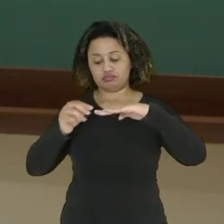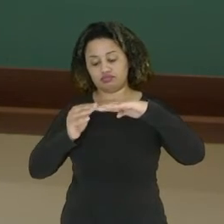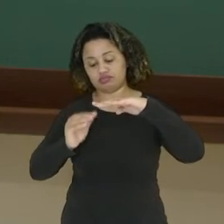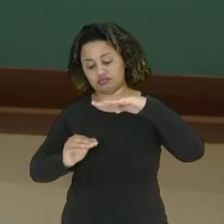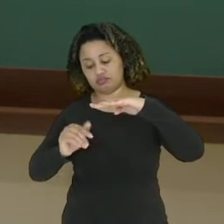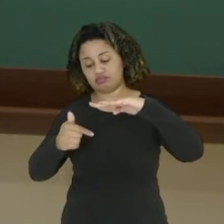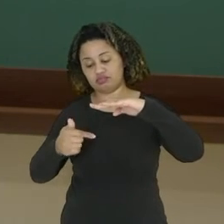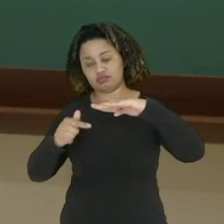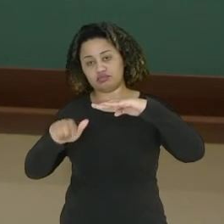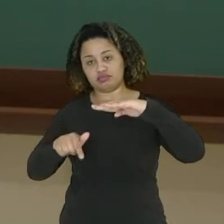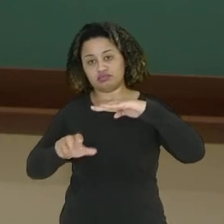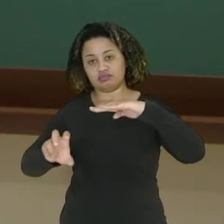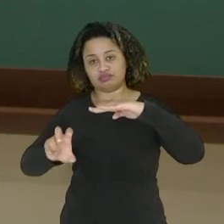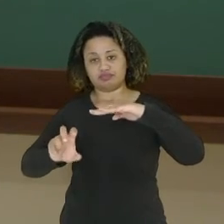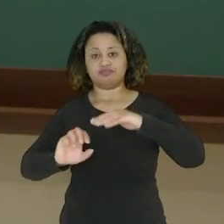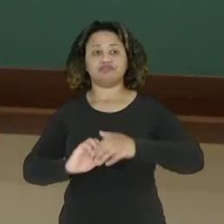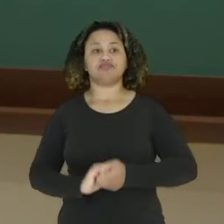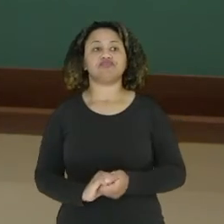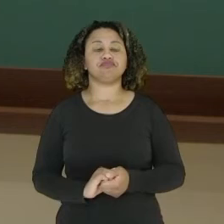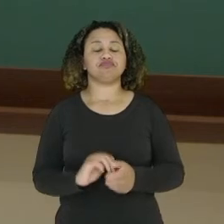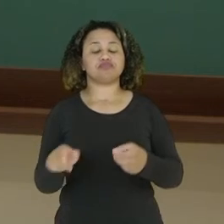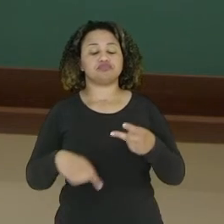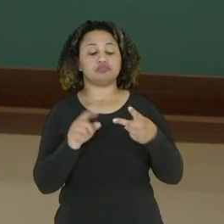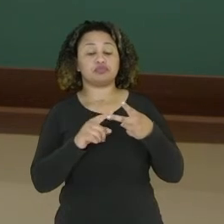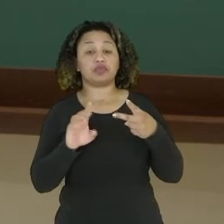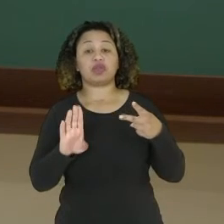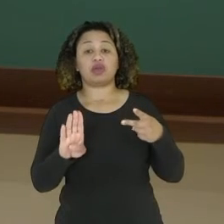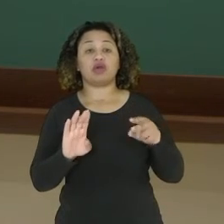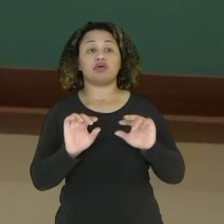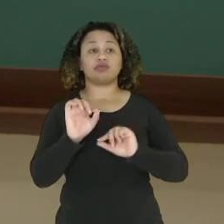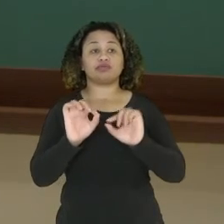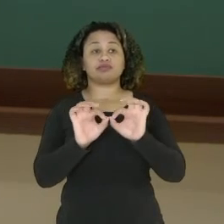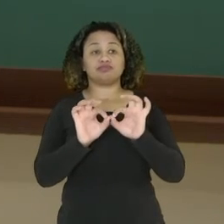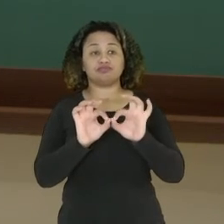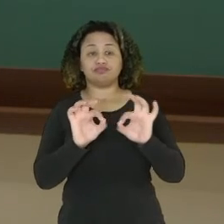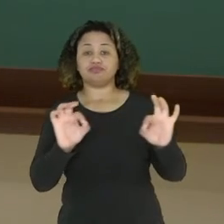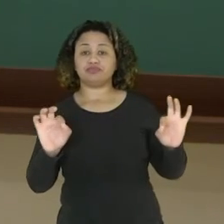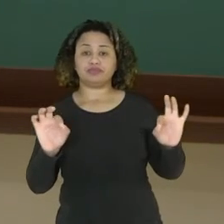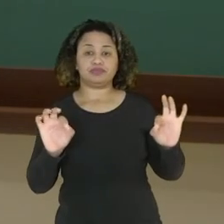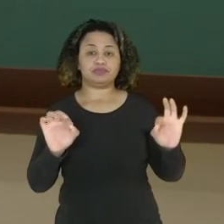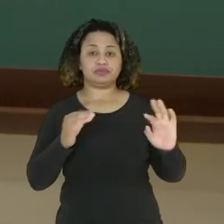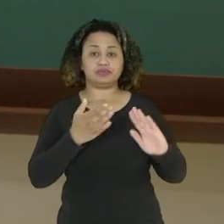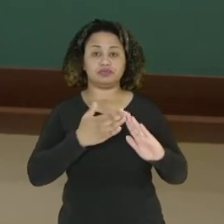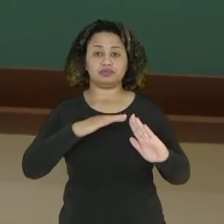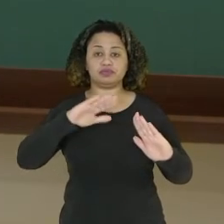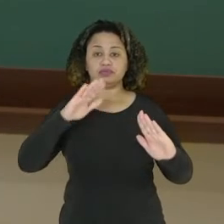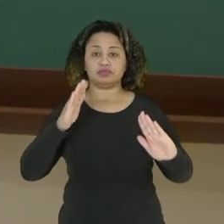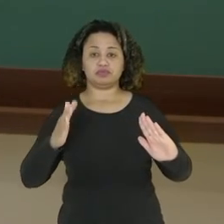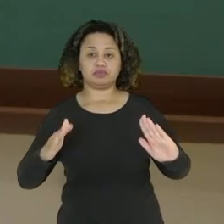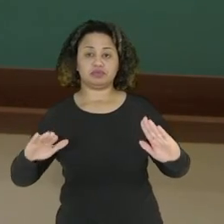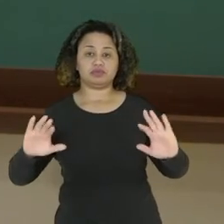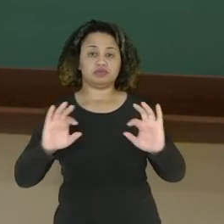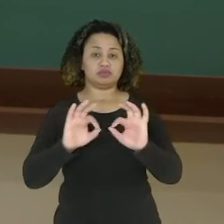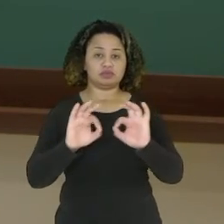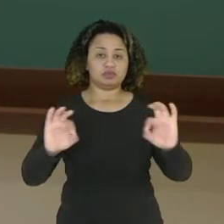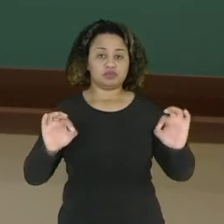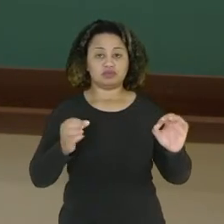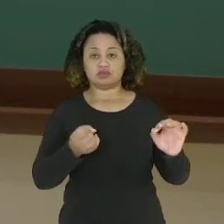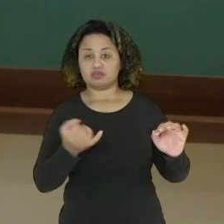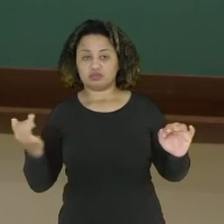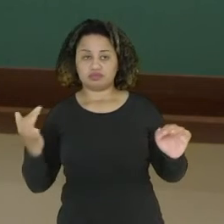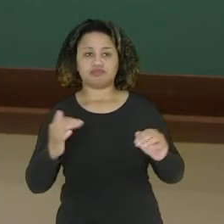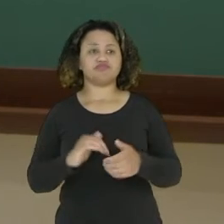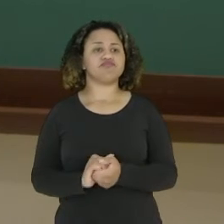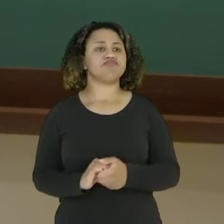7,5 centímetros. Agora, a segunda questão, o comprimento de onda. Eu prefiro que você pense assim, meu caro estudante.